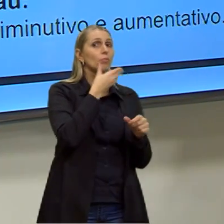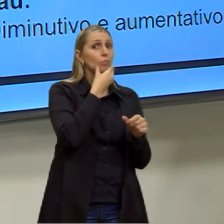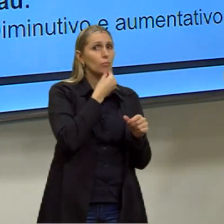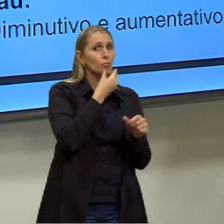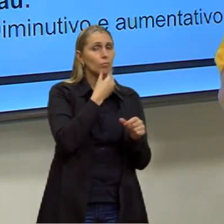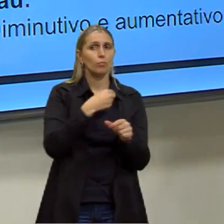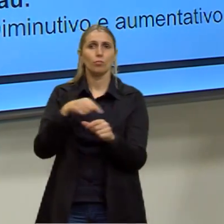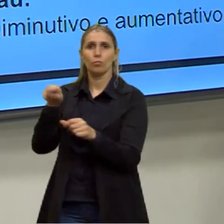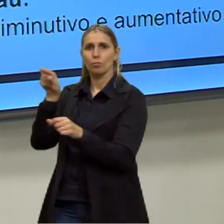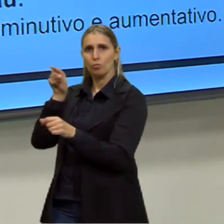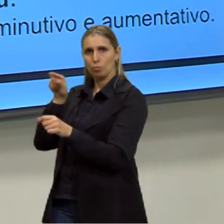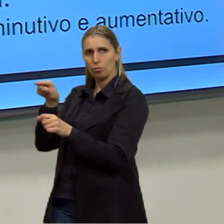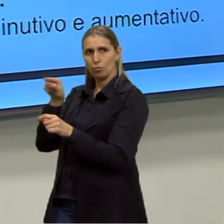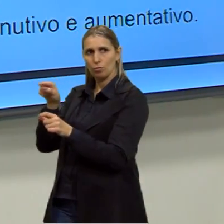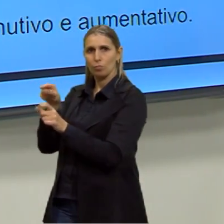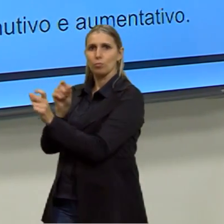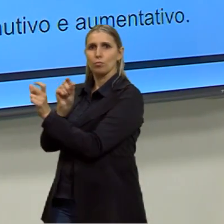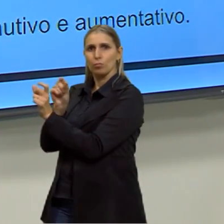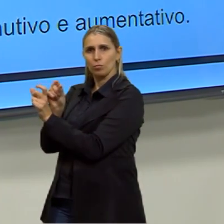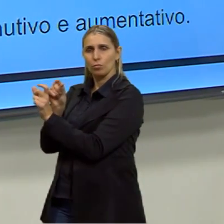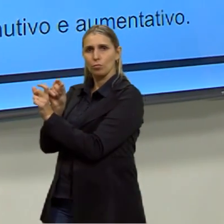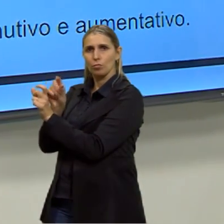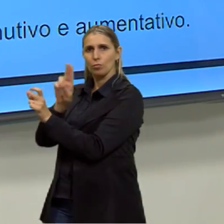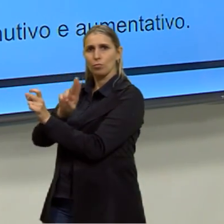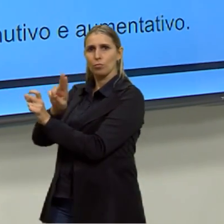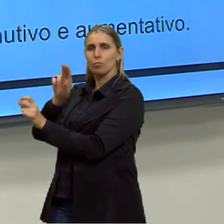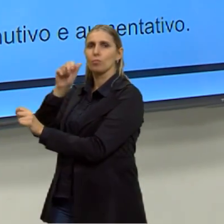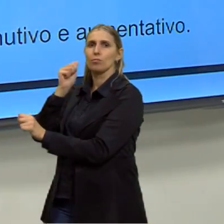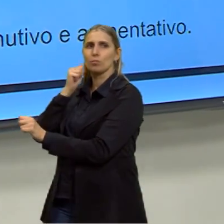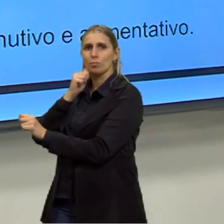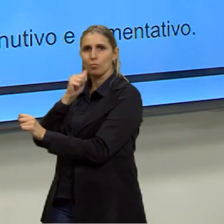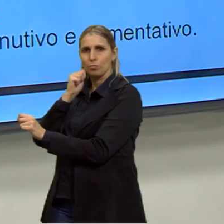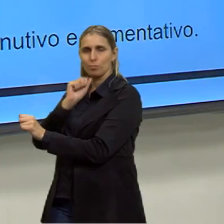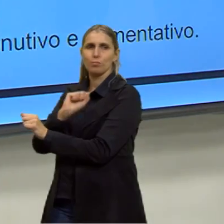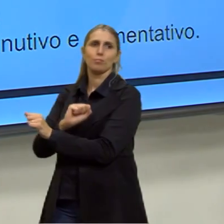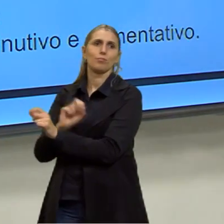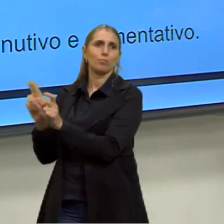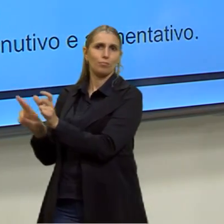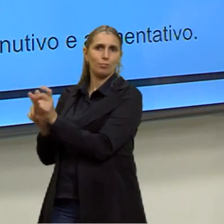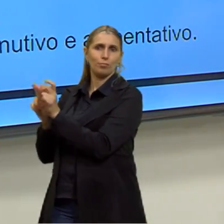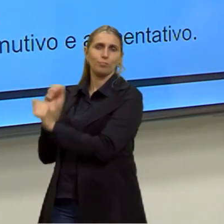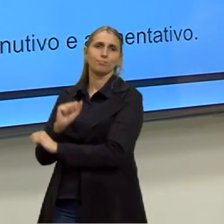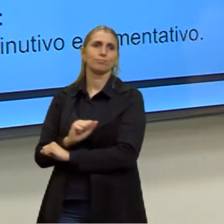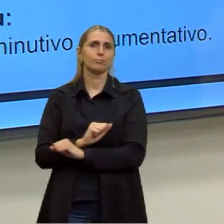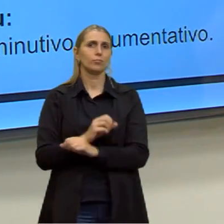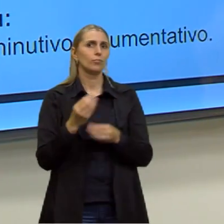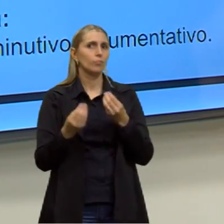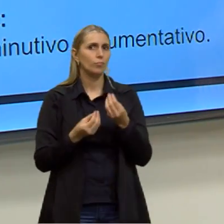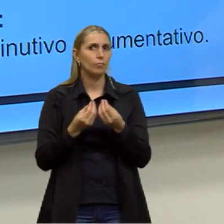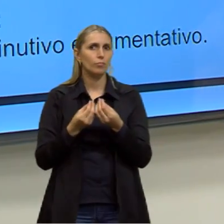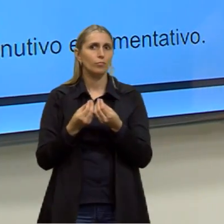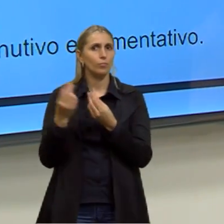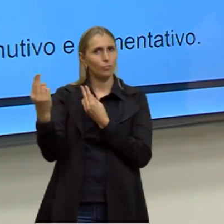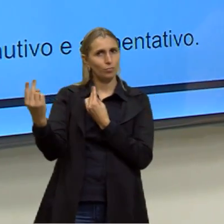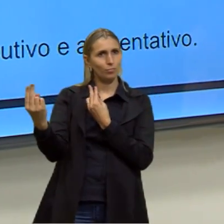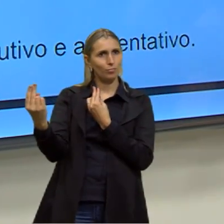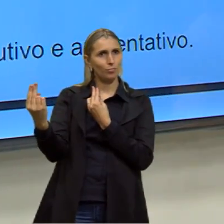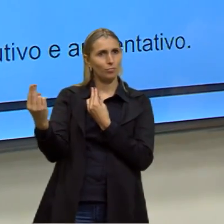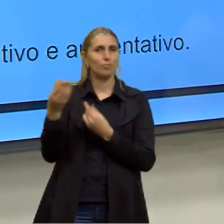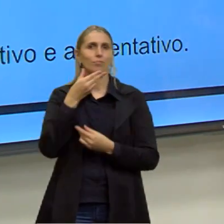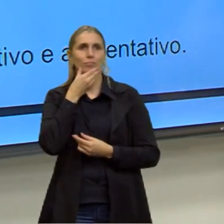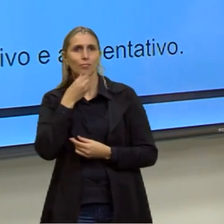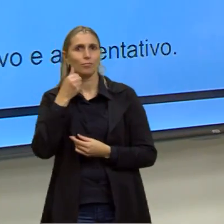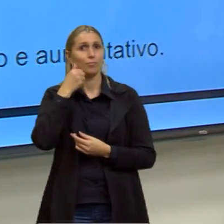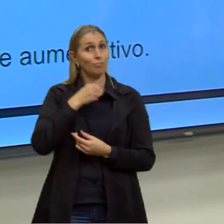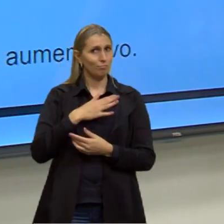no gênero masculino e neste outro momento está sendo usado no gênero feminino comum de dois gêneros